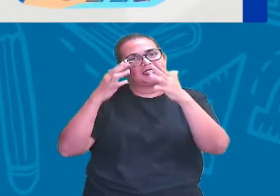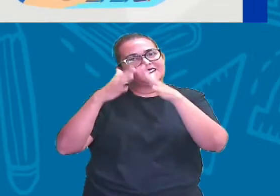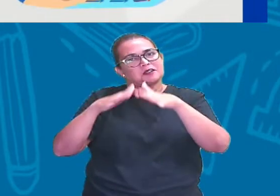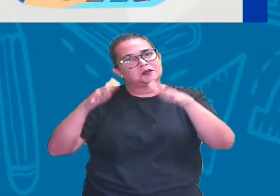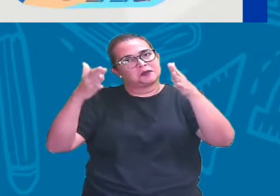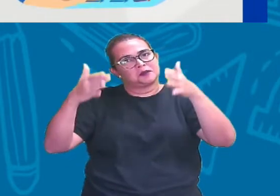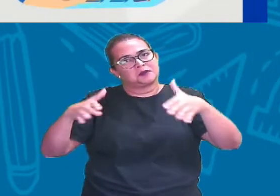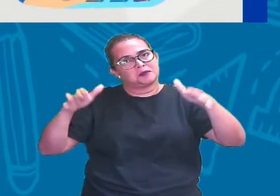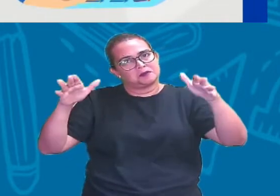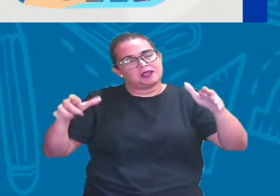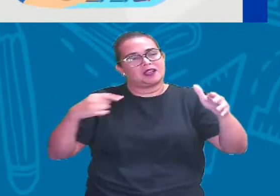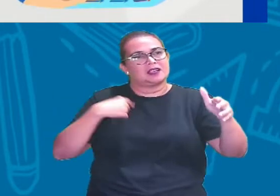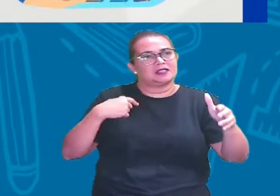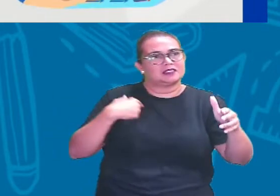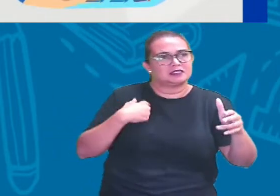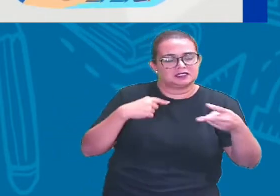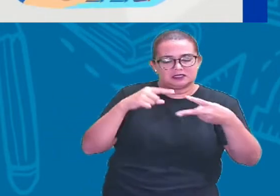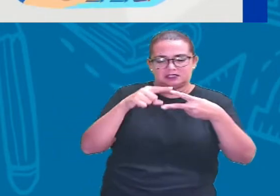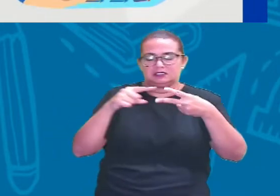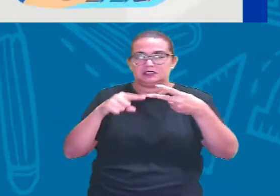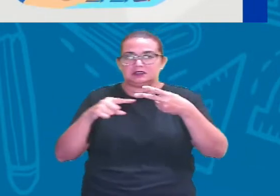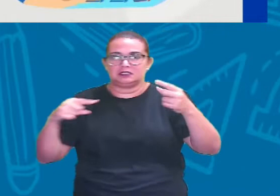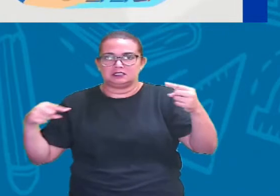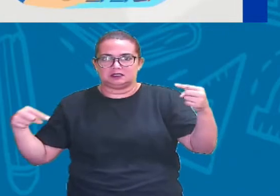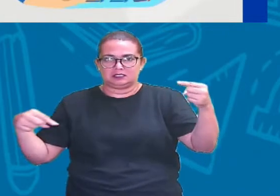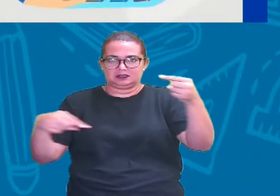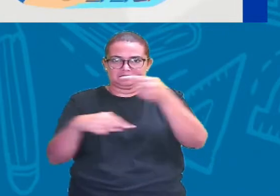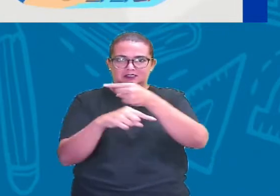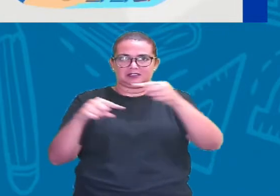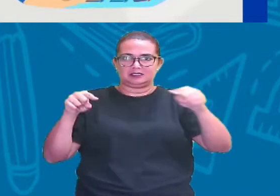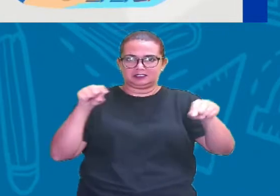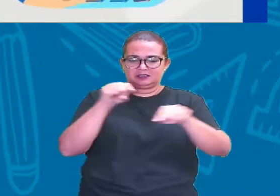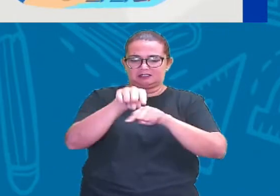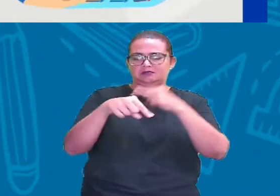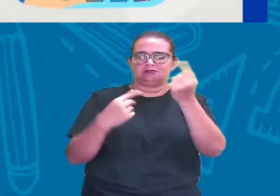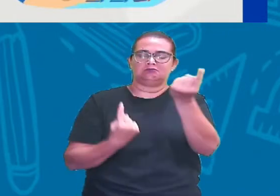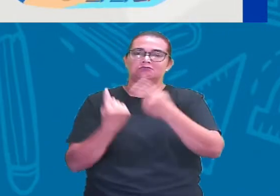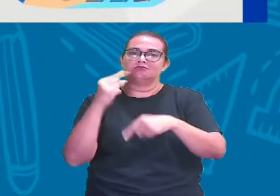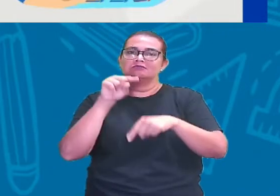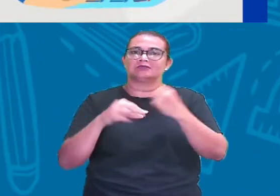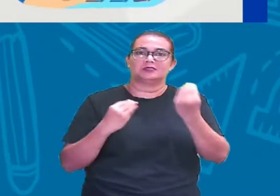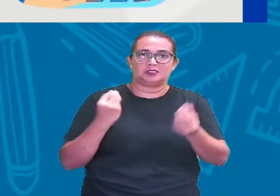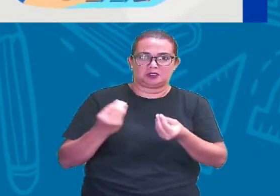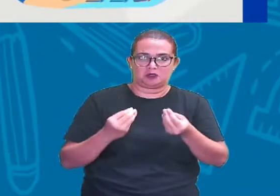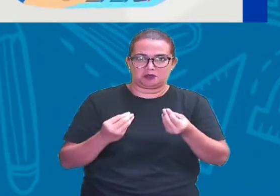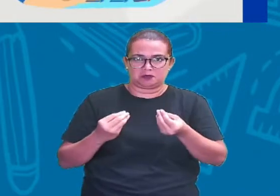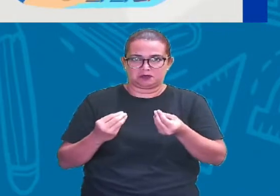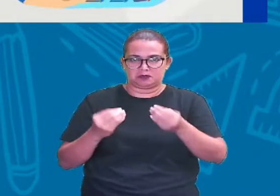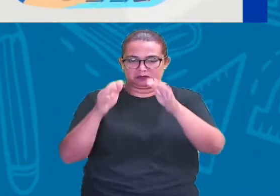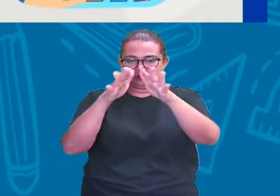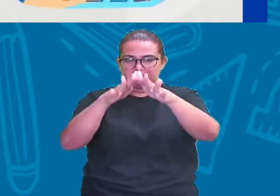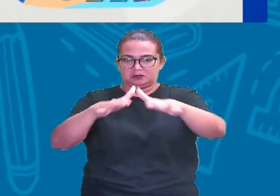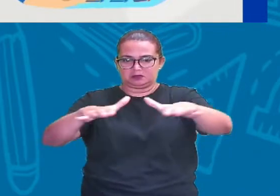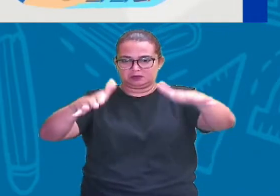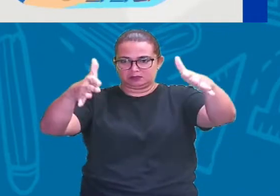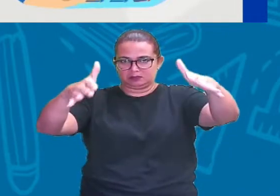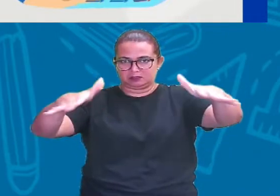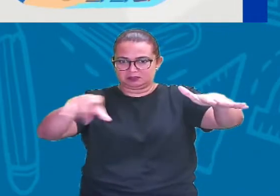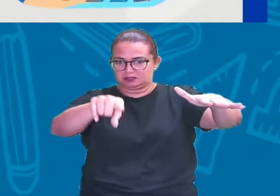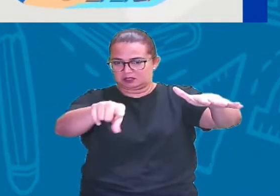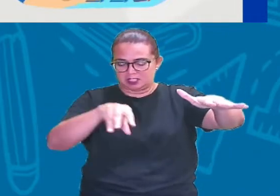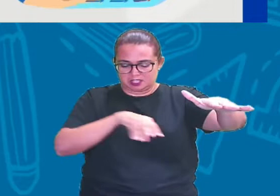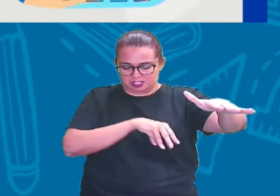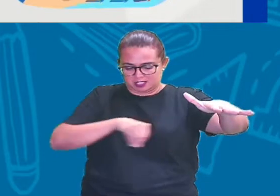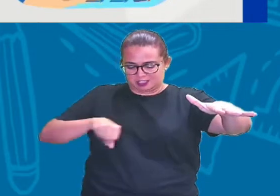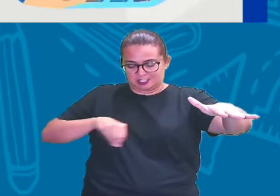e possuem dois sentidos possíveis. Do mar para a terra, tá, para a areia, no caso durante o